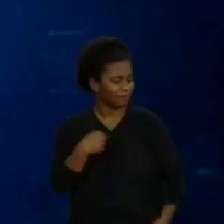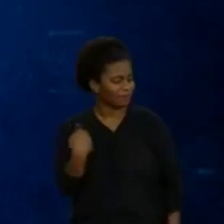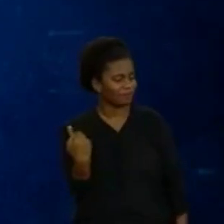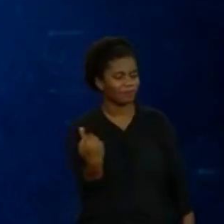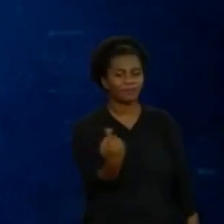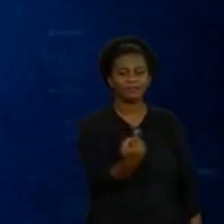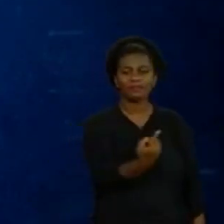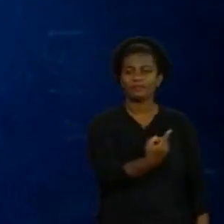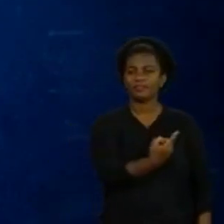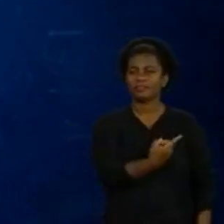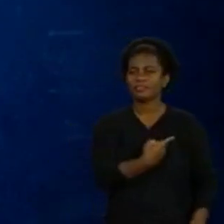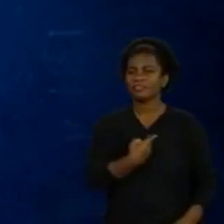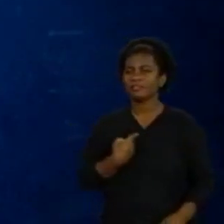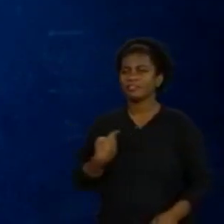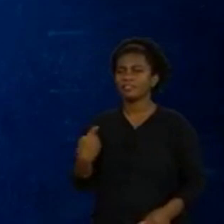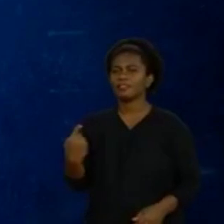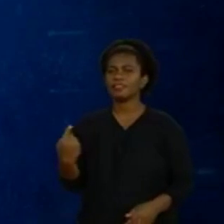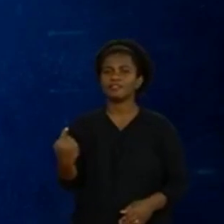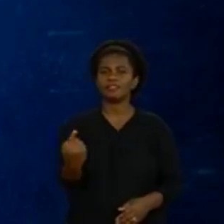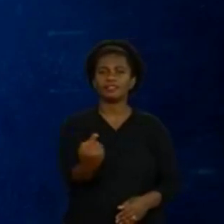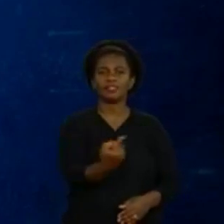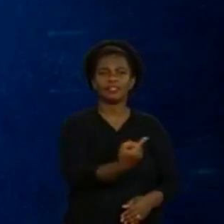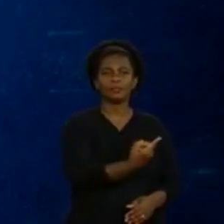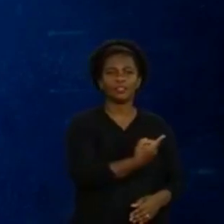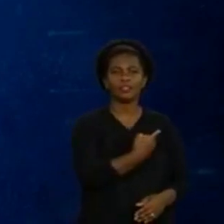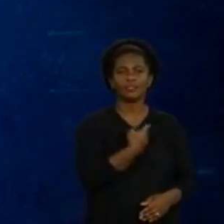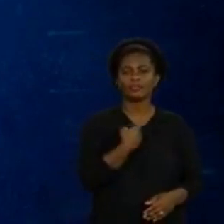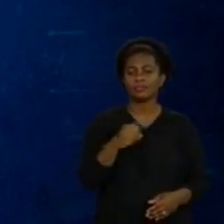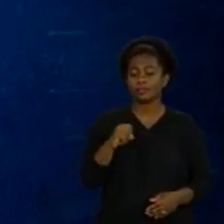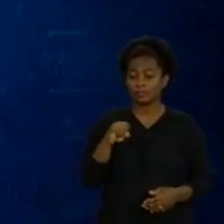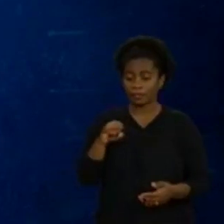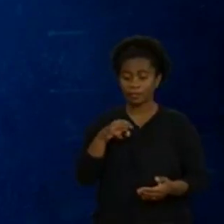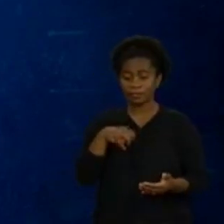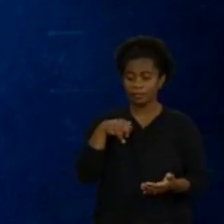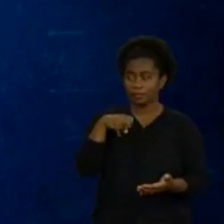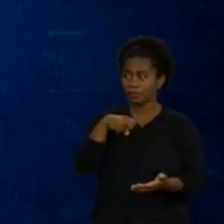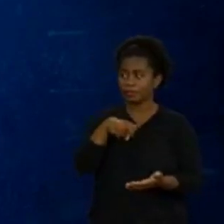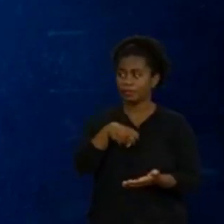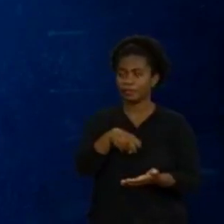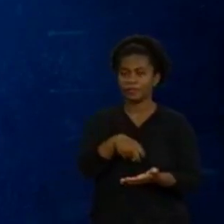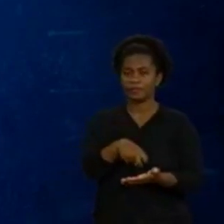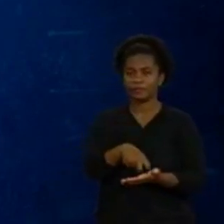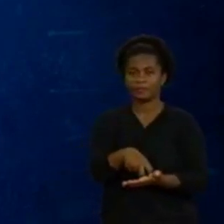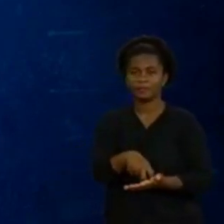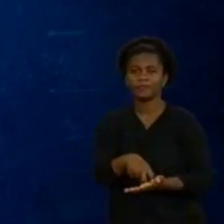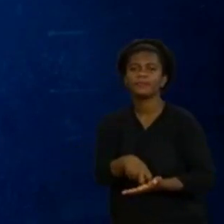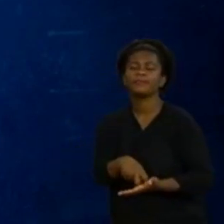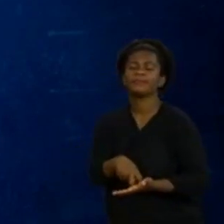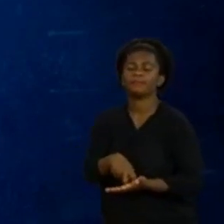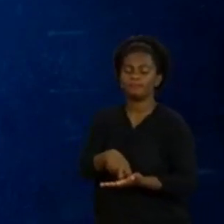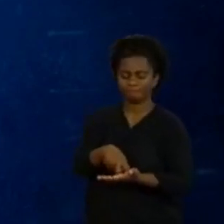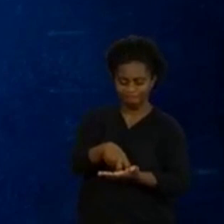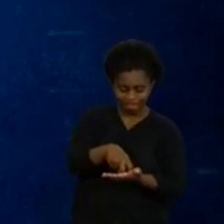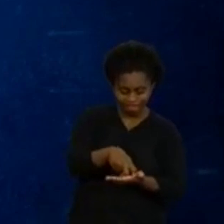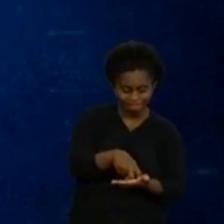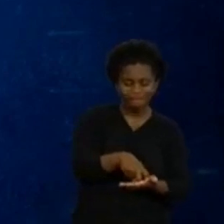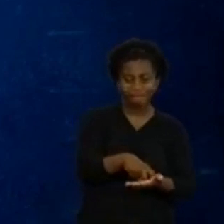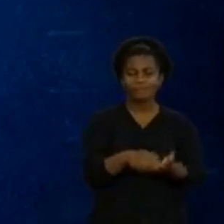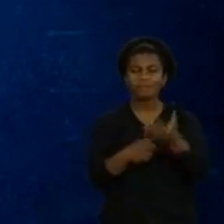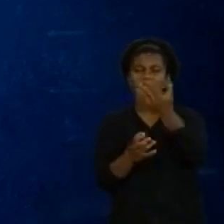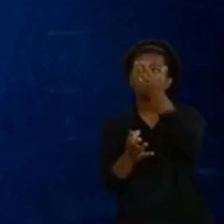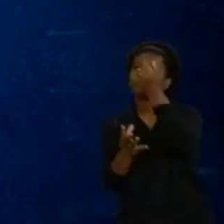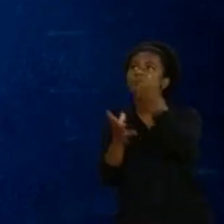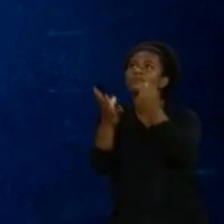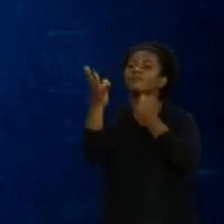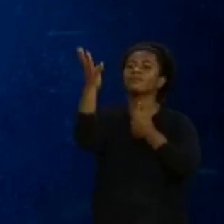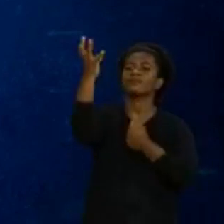Entre nós. Se eu dobro. Se eu dobro os meus joelhos. Para buscar a tua